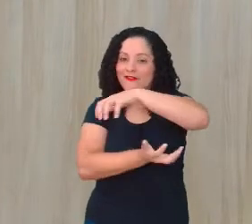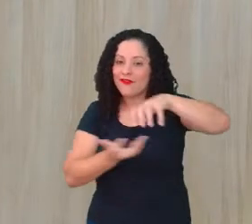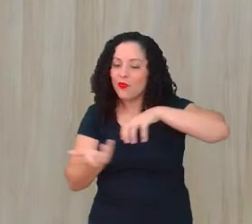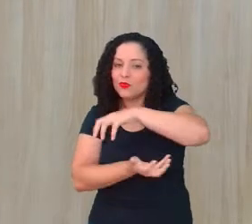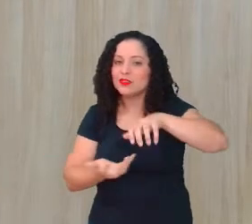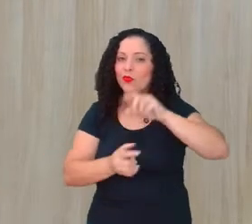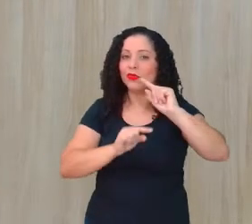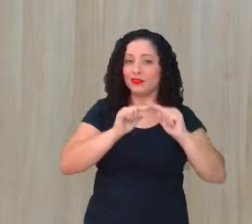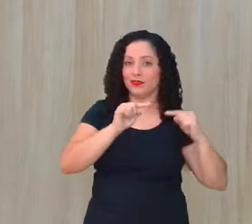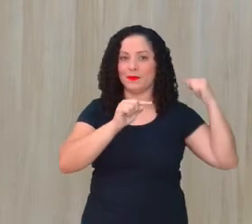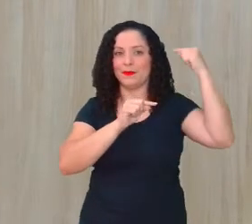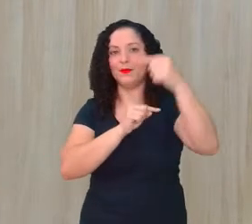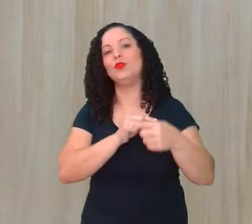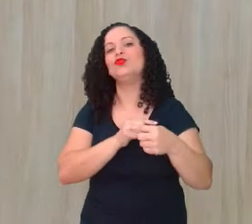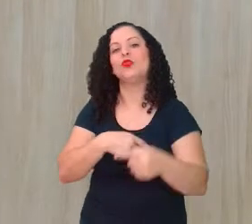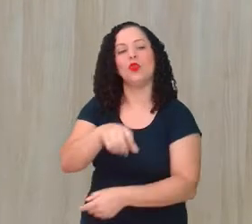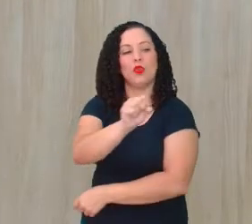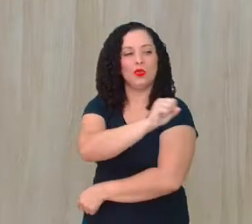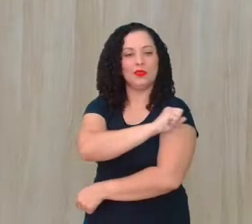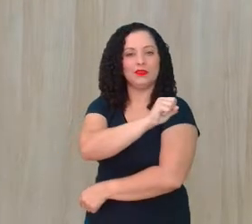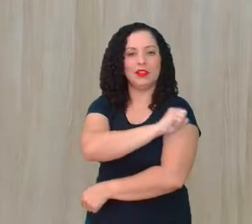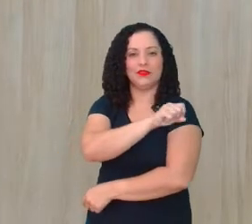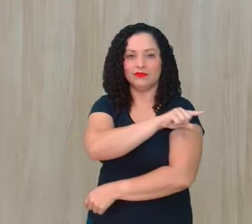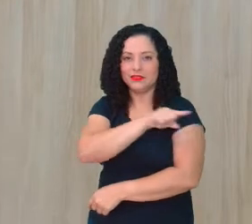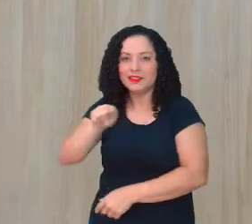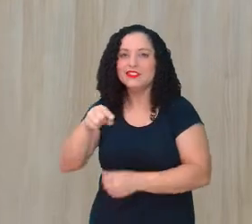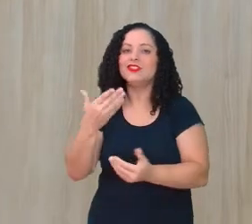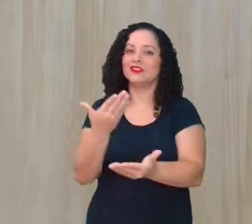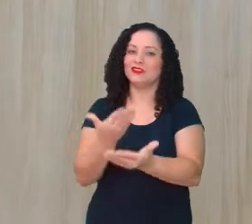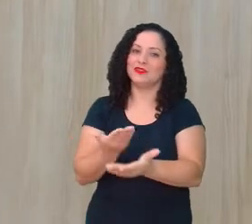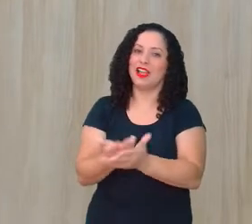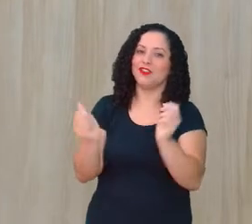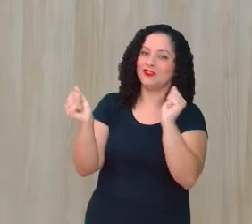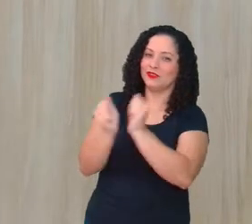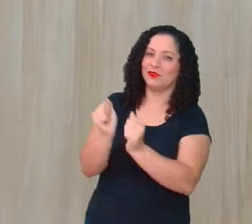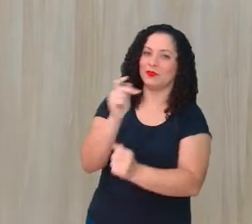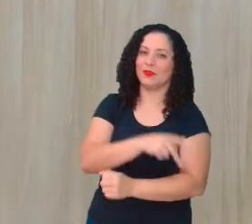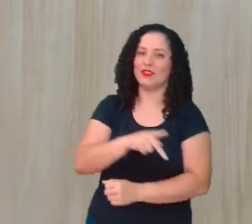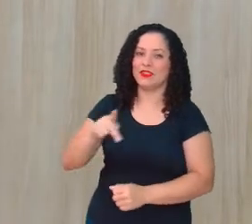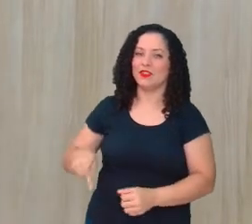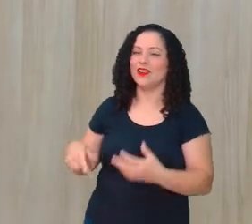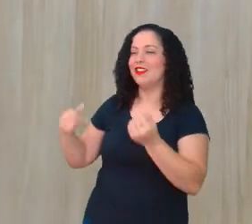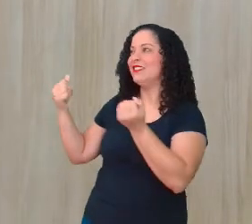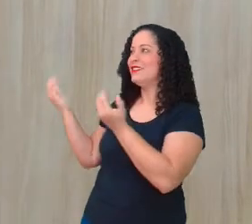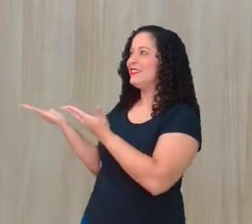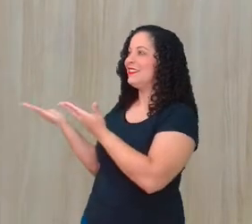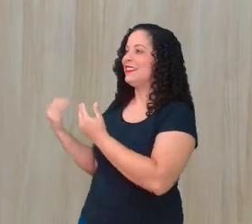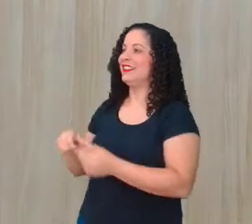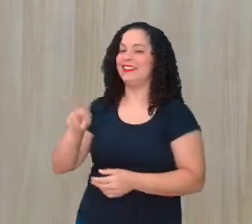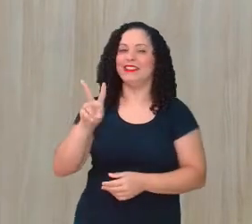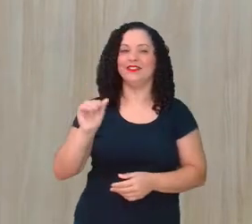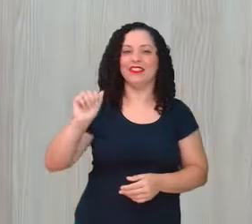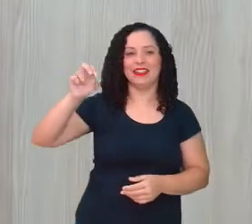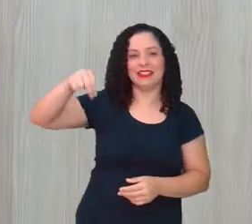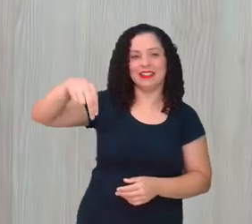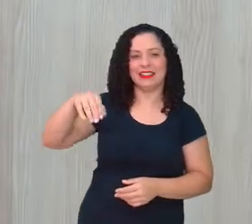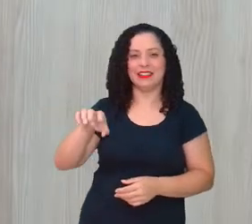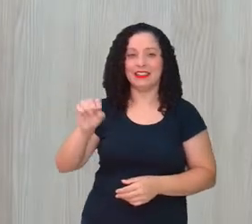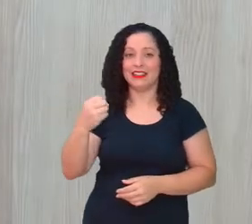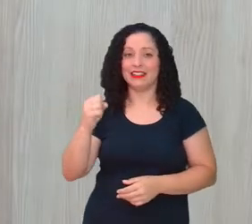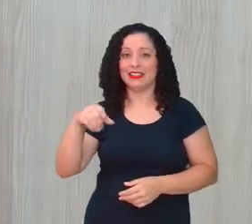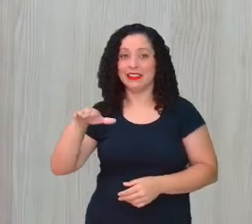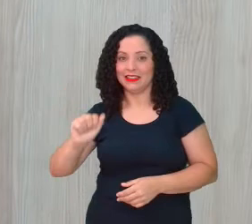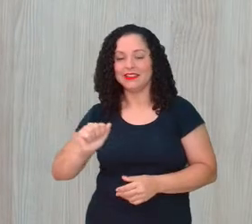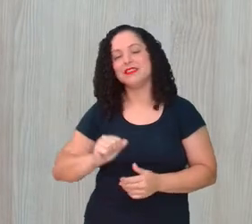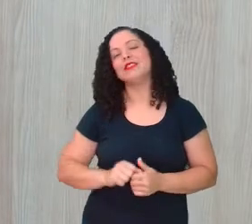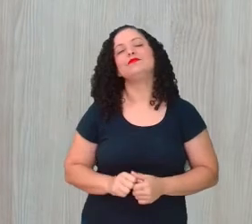vão estudar no 8º ano com a professora Vanessa. Pois é, professora? E essa noção aí, né, de um